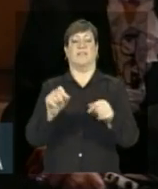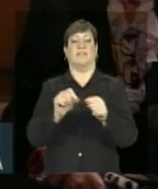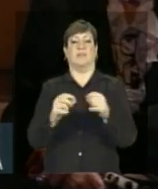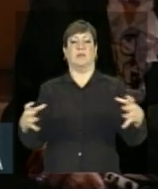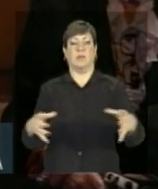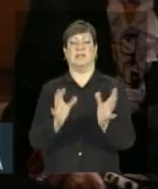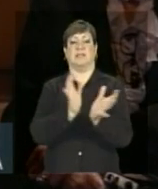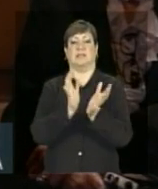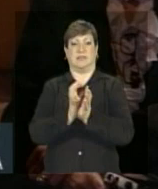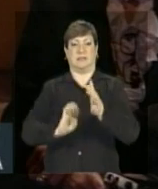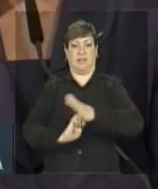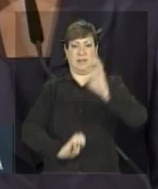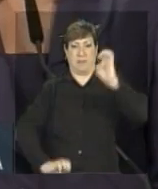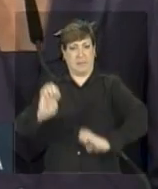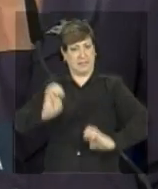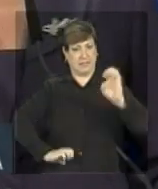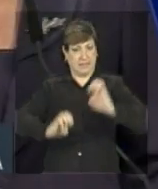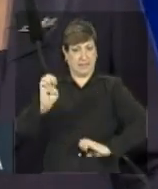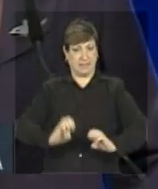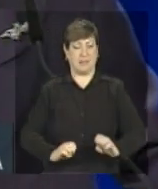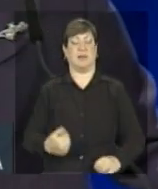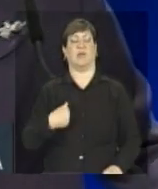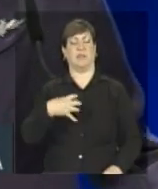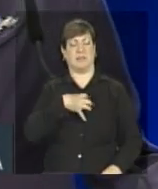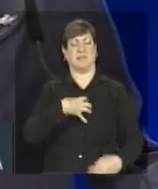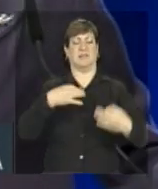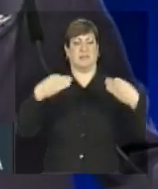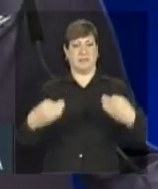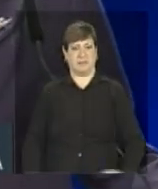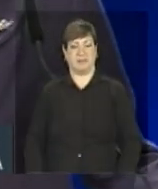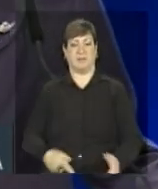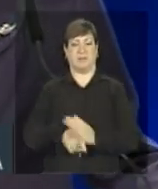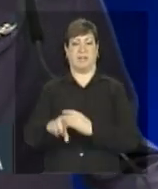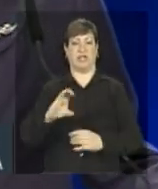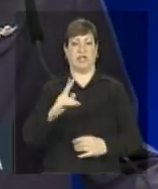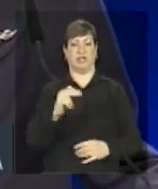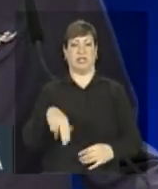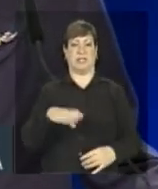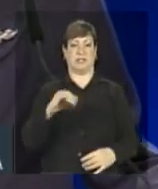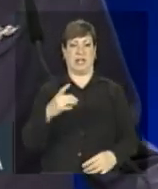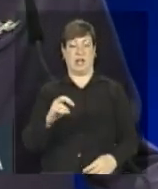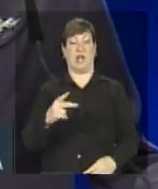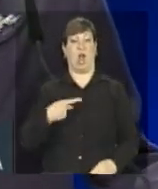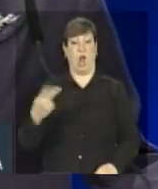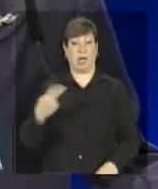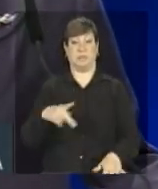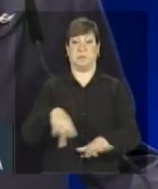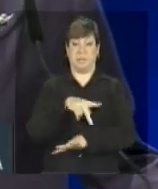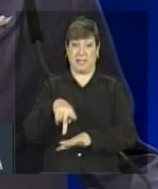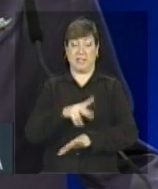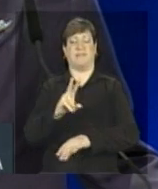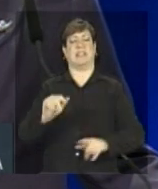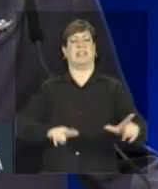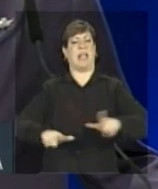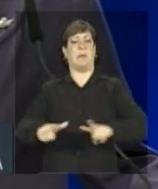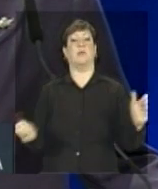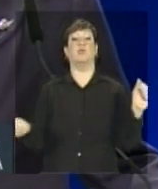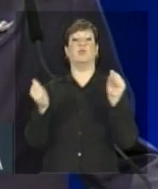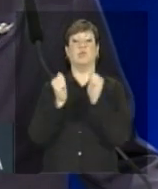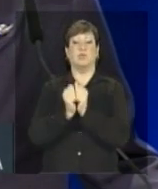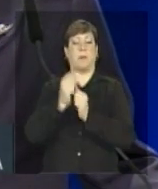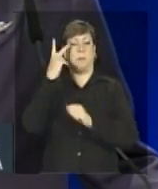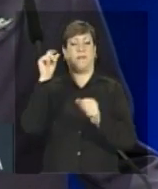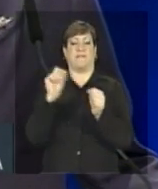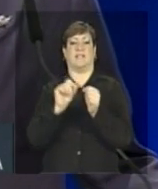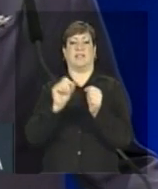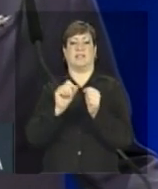no setor empresarial. Estou segura, senhora chanceler, de que nossos países trabalharão juntos para